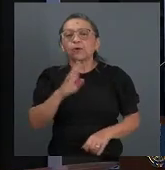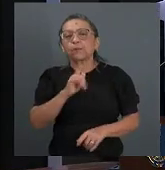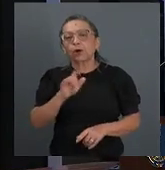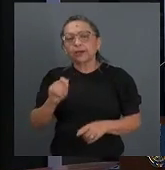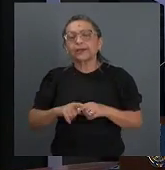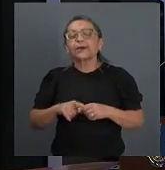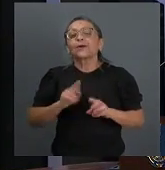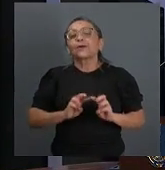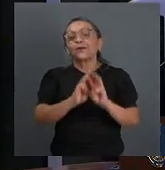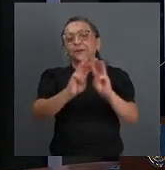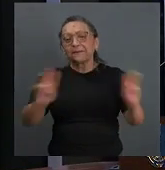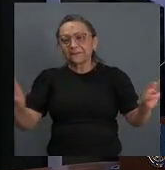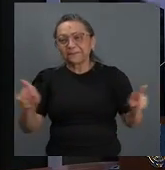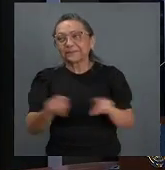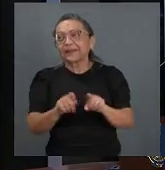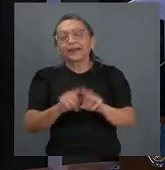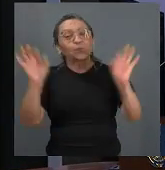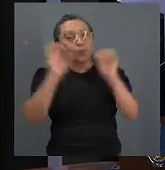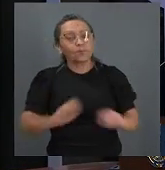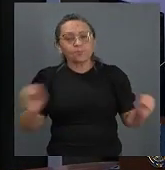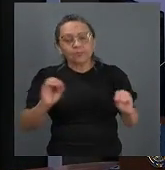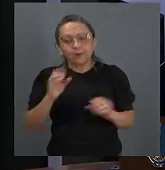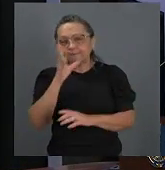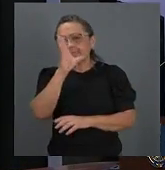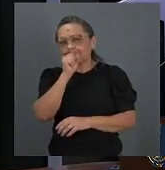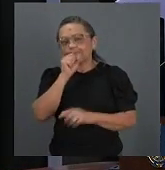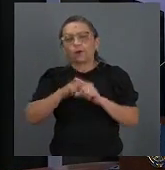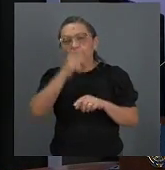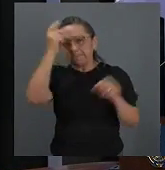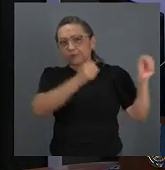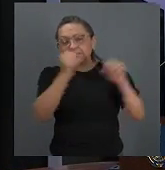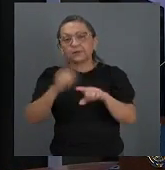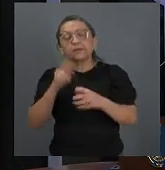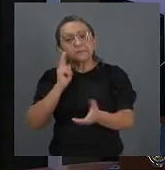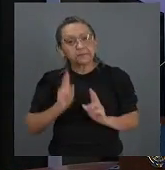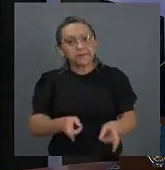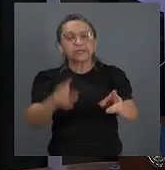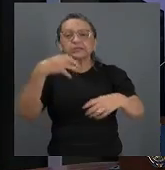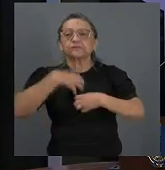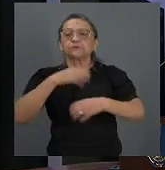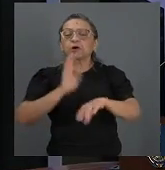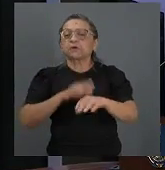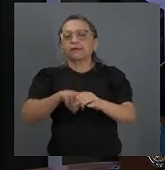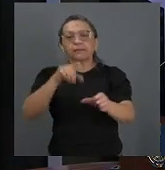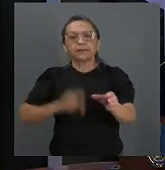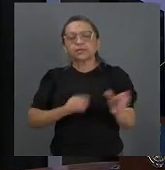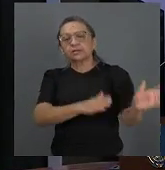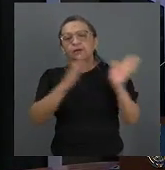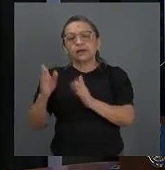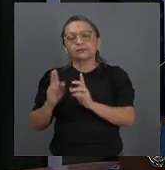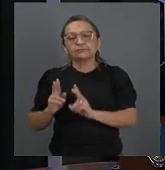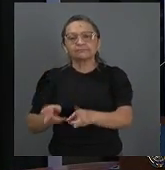o portal Custo do Ceará, não se dobram aos poderosos de plantão e permanecem de forma independente ao lado da